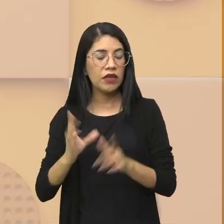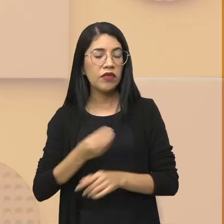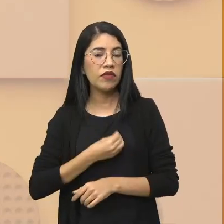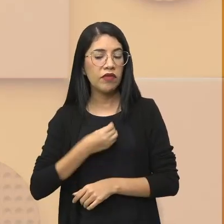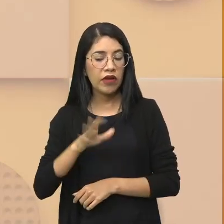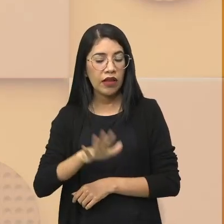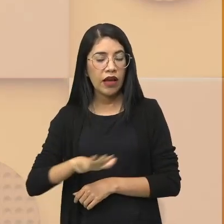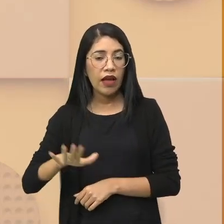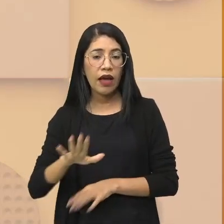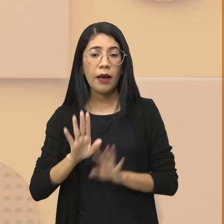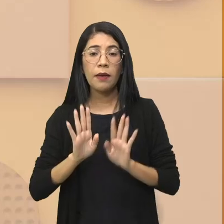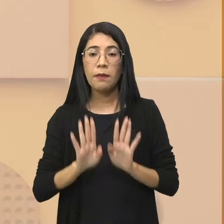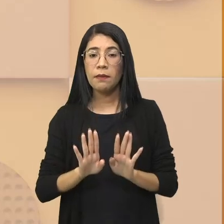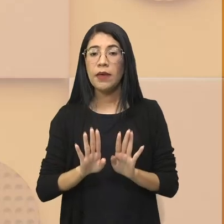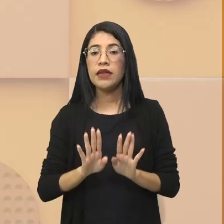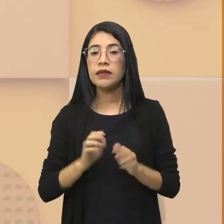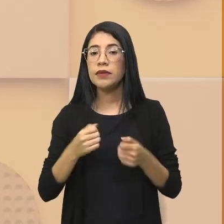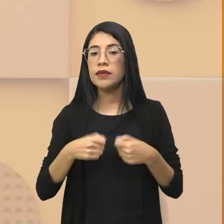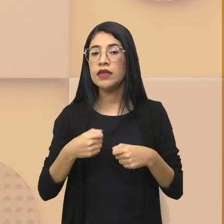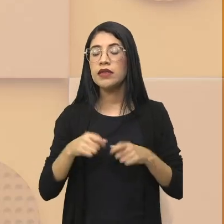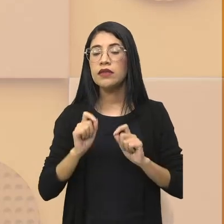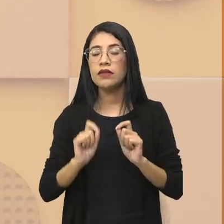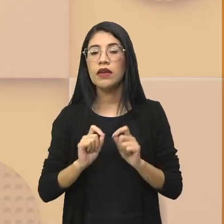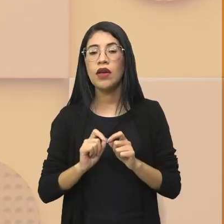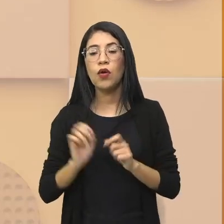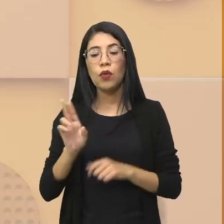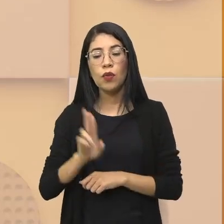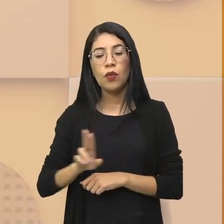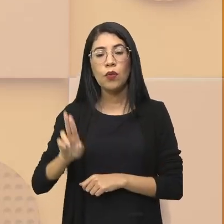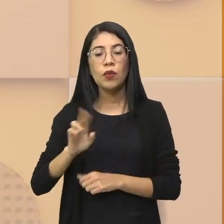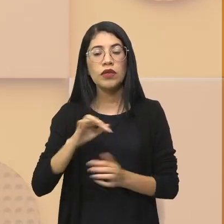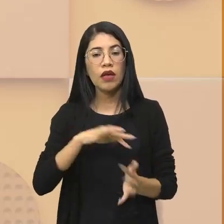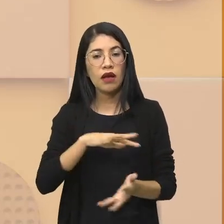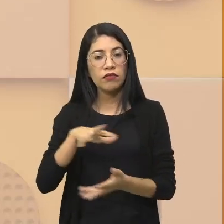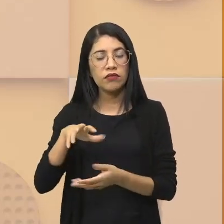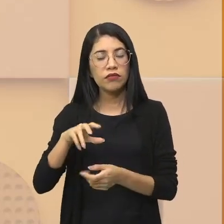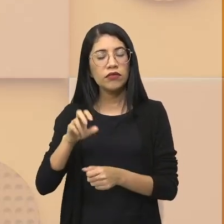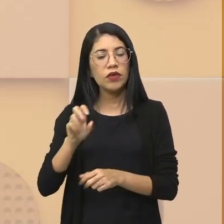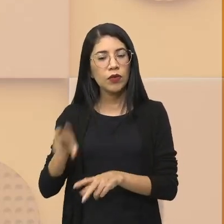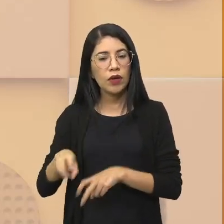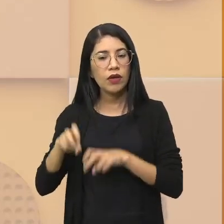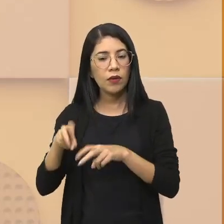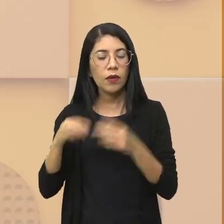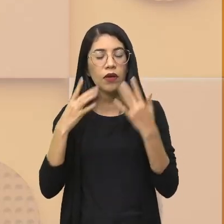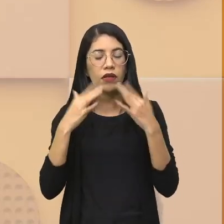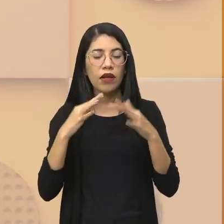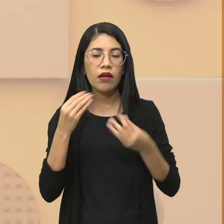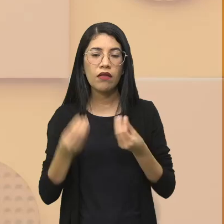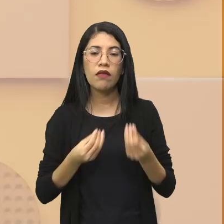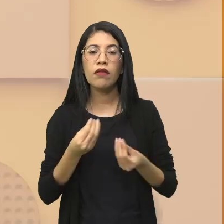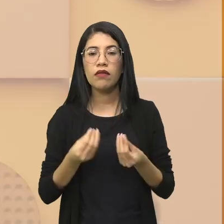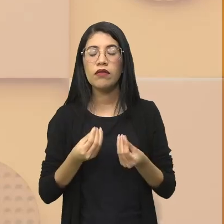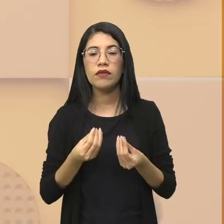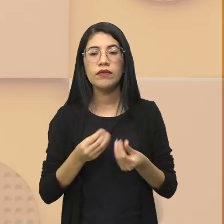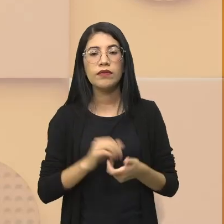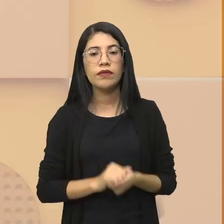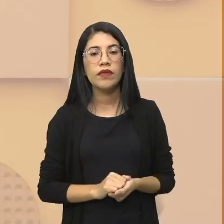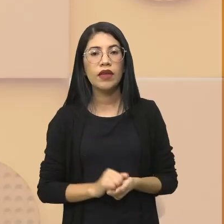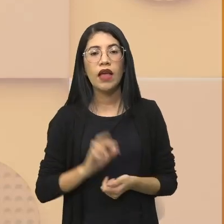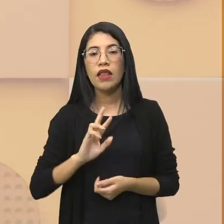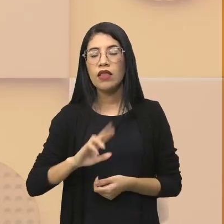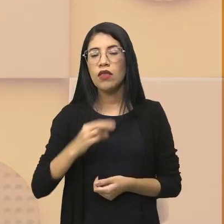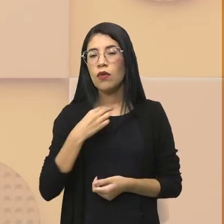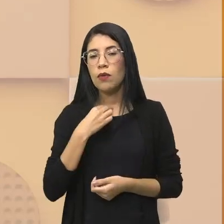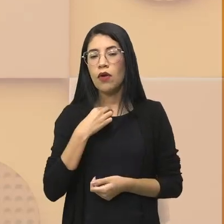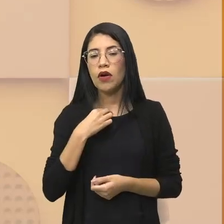áreas, desde que o uso dos seus recursos naturais, eles sejam feitos de formas que não